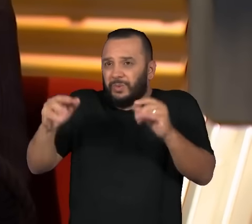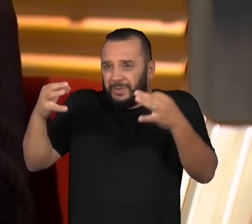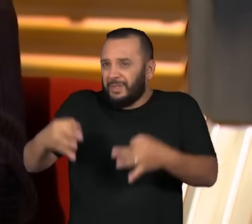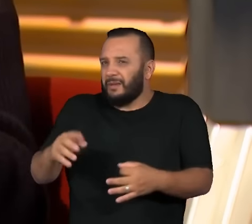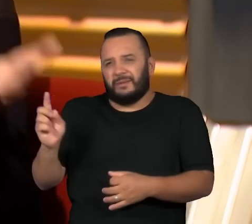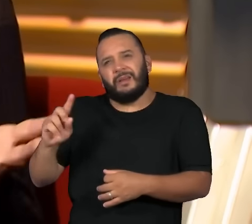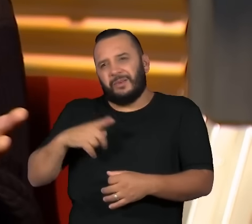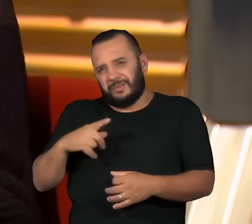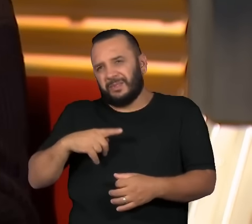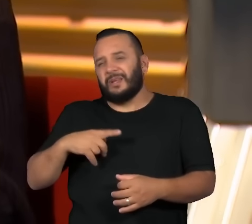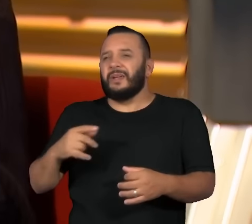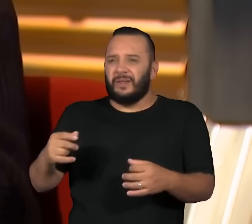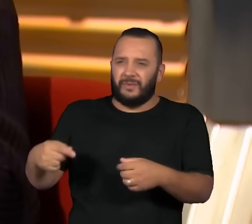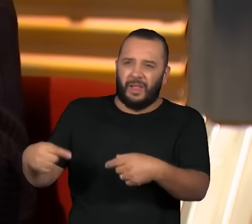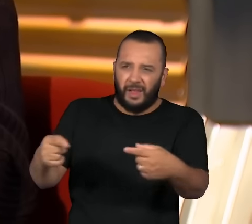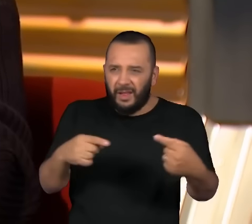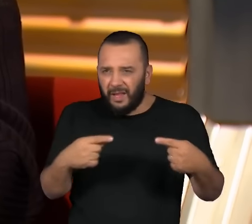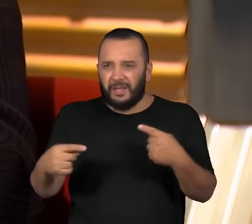teve muito a reconstruir.